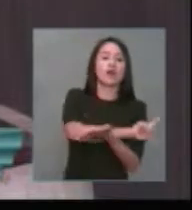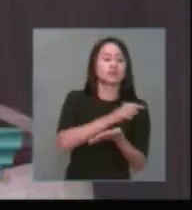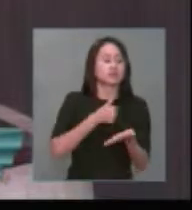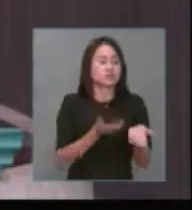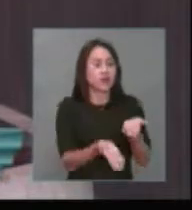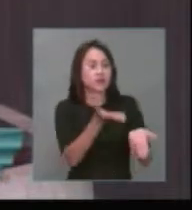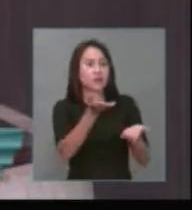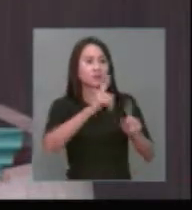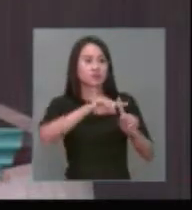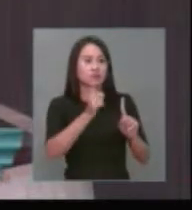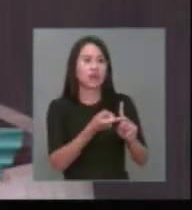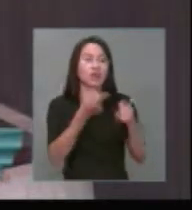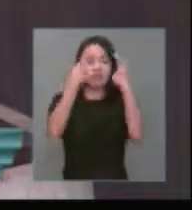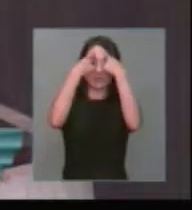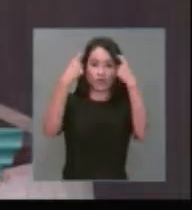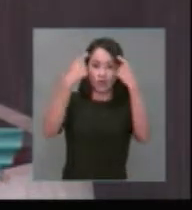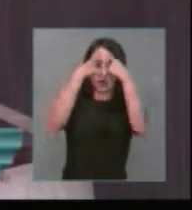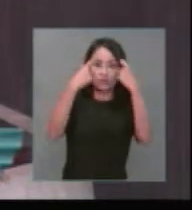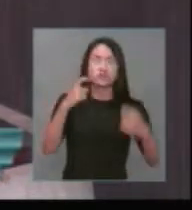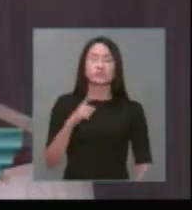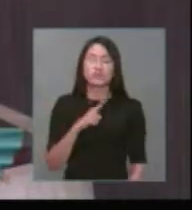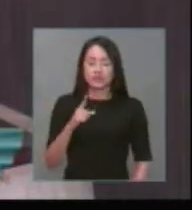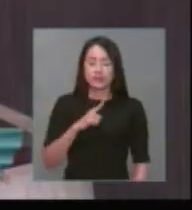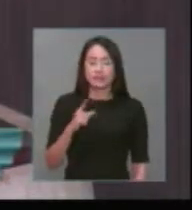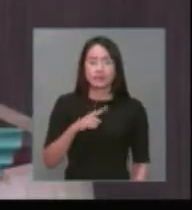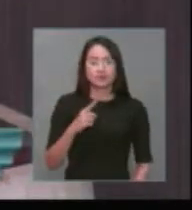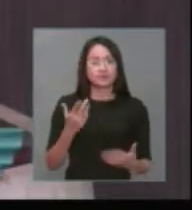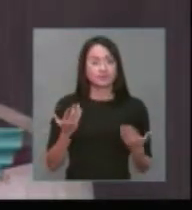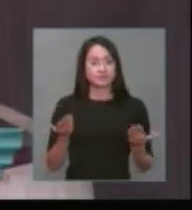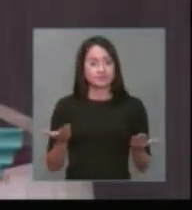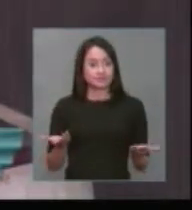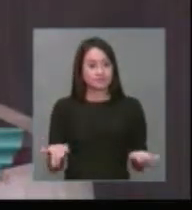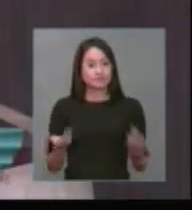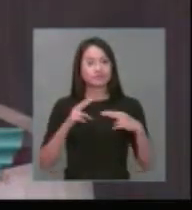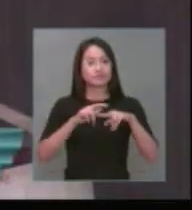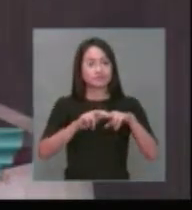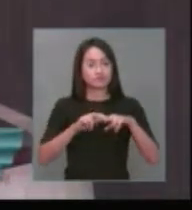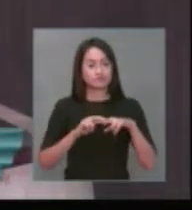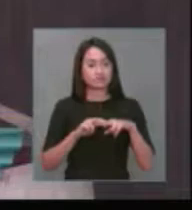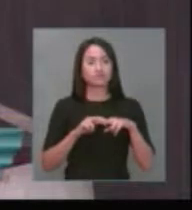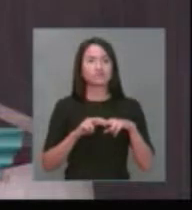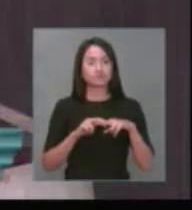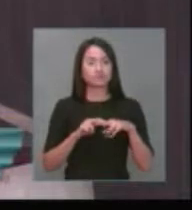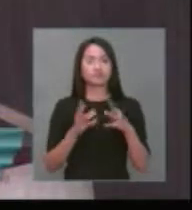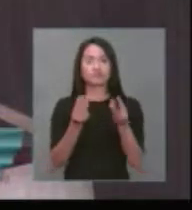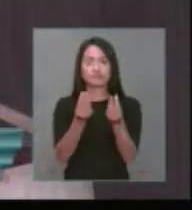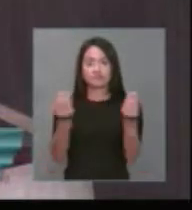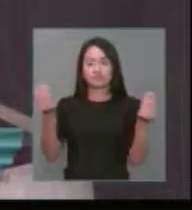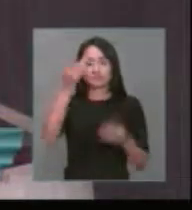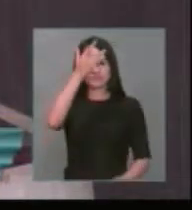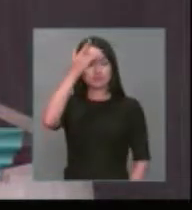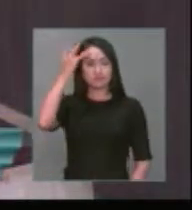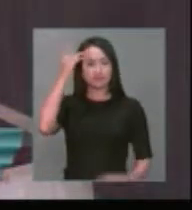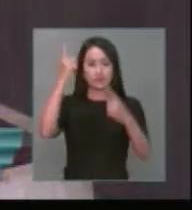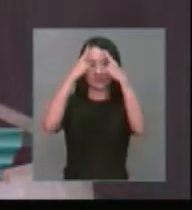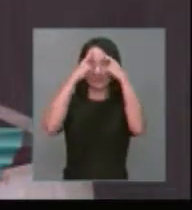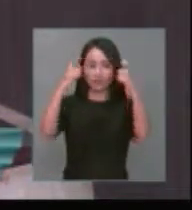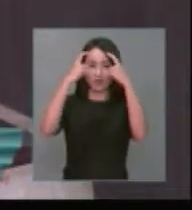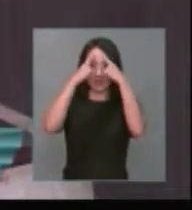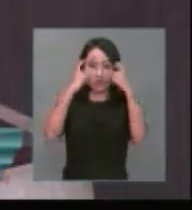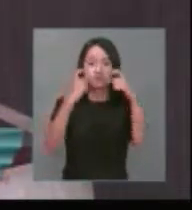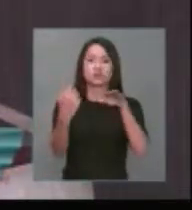com Deficiência. Para o deputado, os deficientes precisam do apoio da sociedade e do governo para que seus direitos